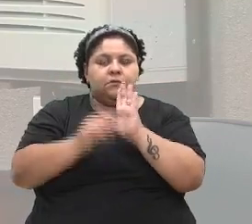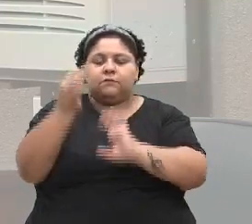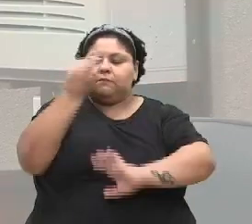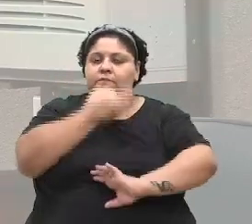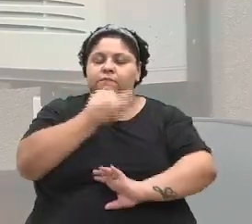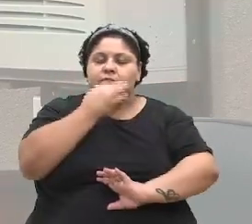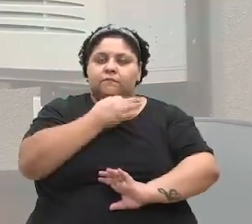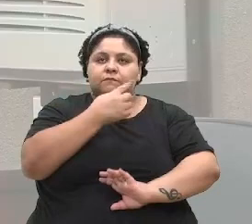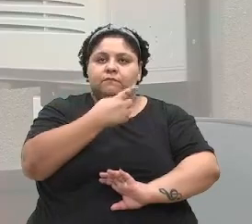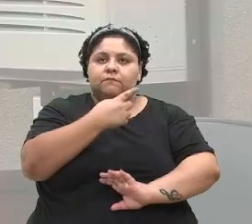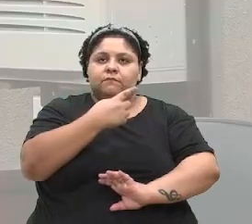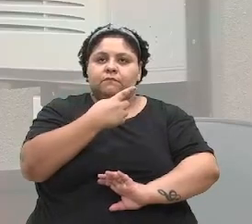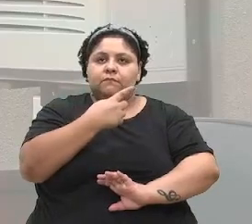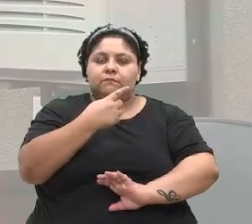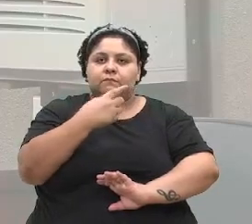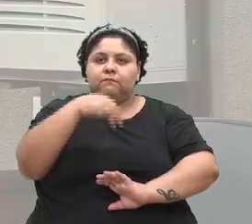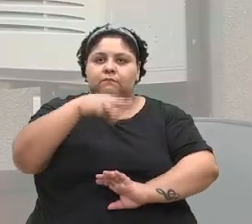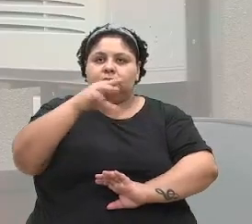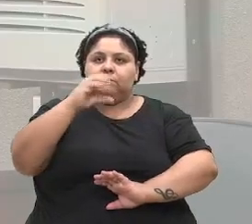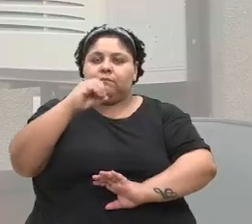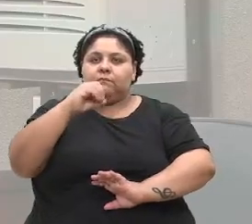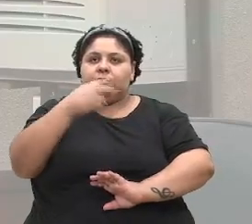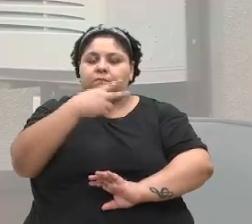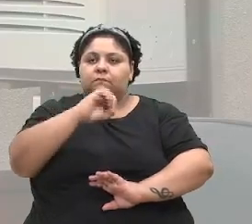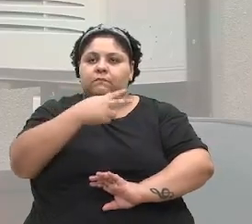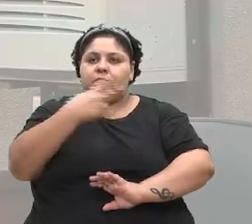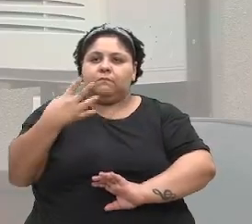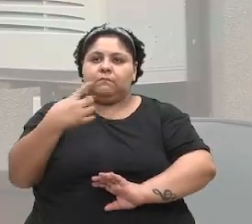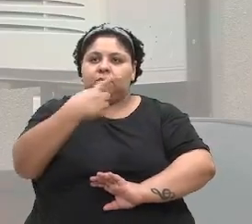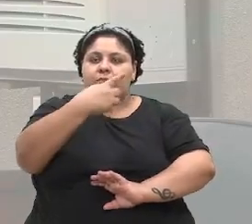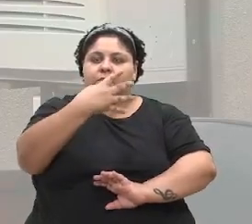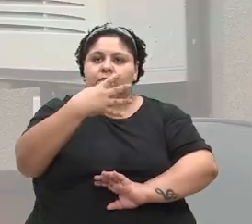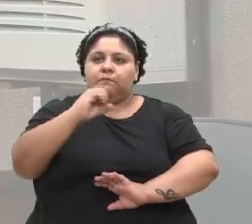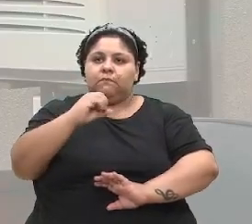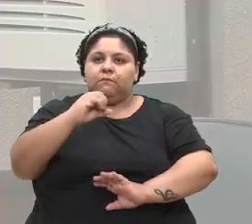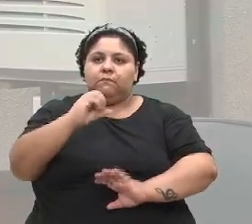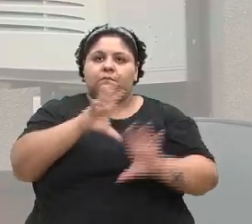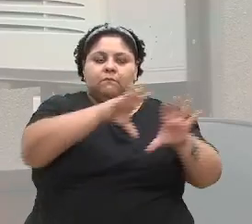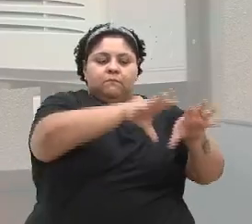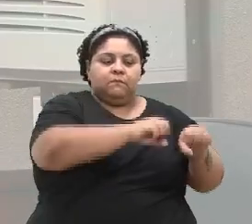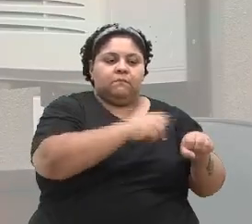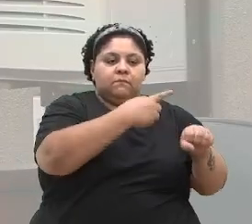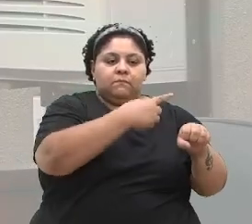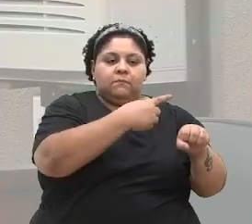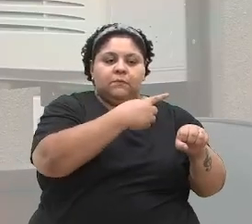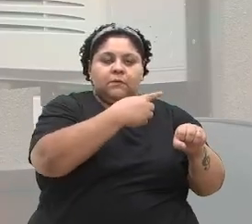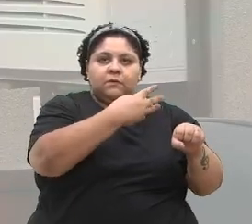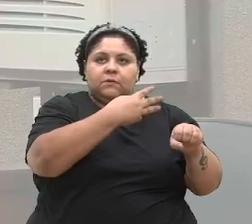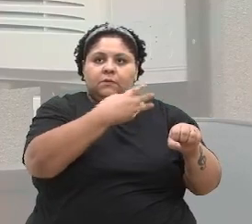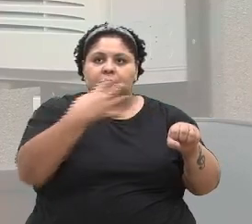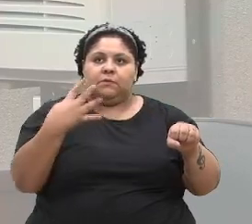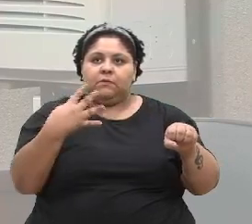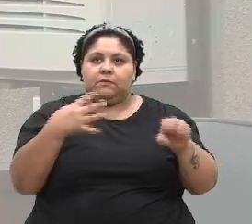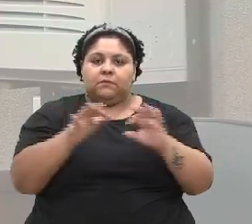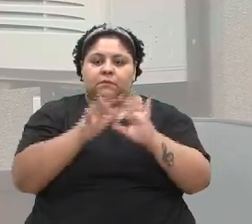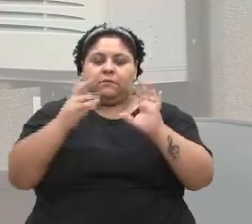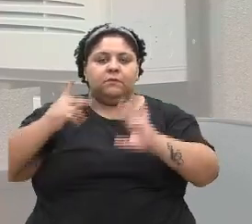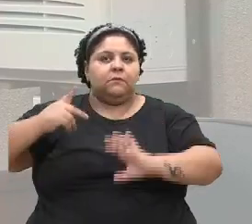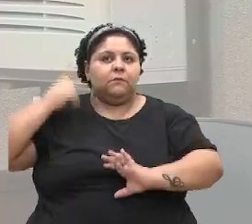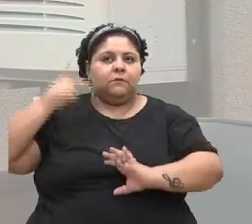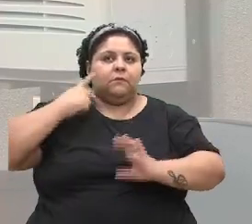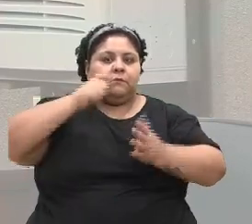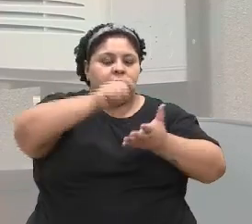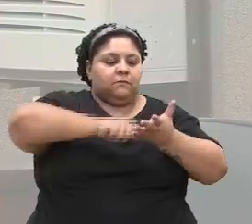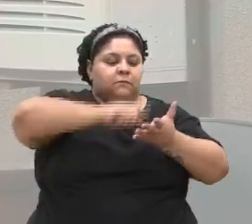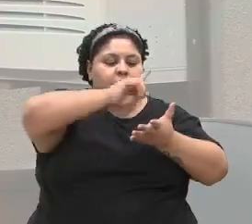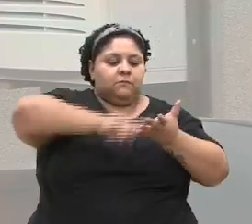Sul, 12 de março de 2024, 149 anos da colonização e 134 da emancipação política. Assinam